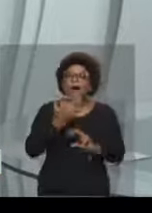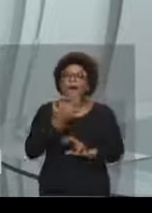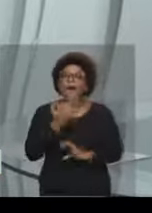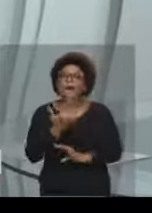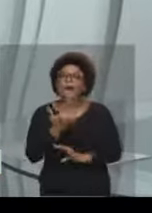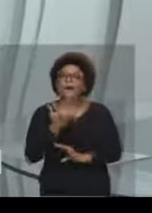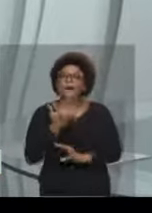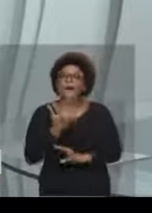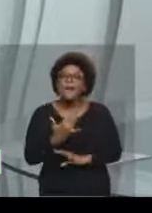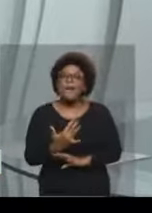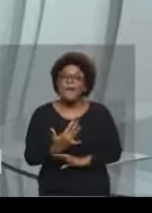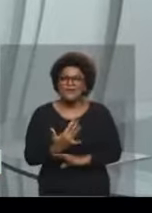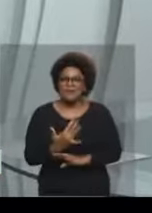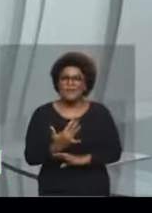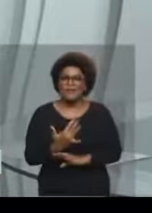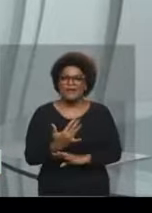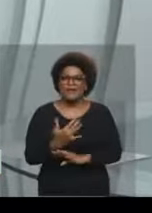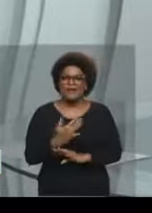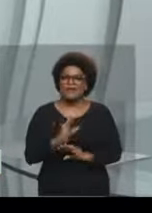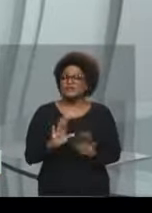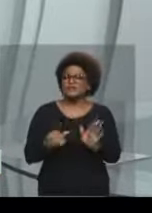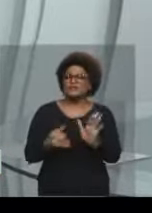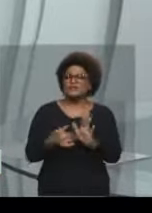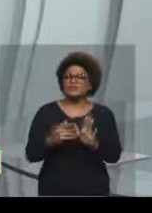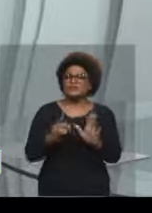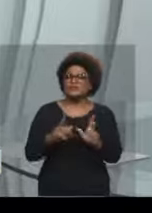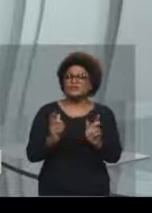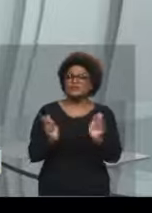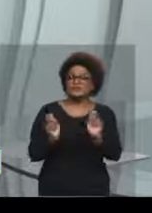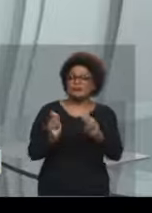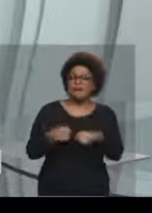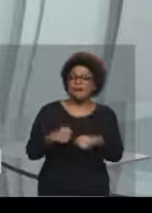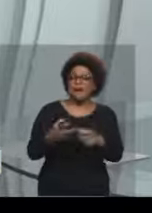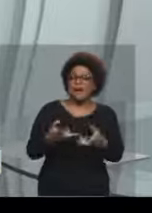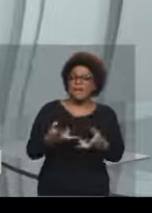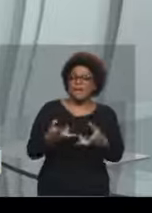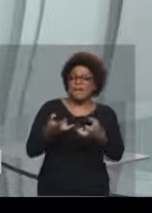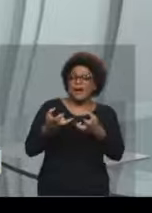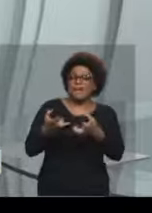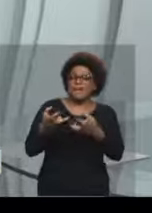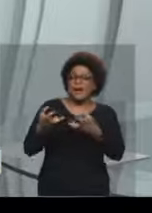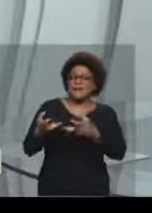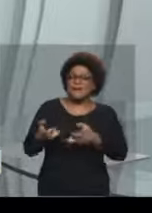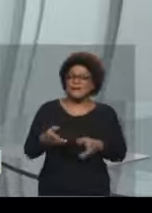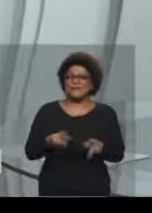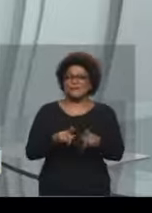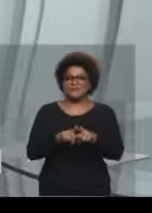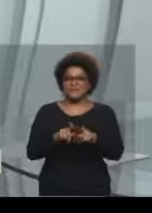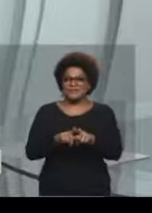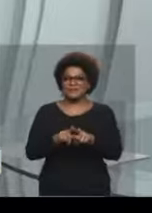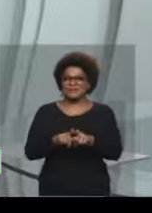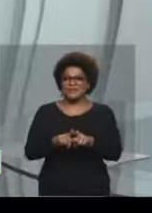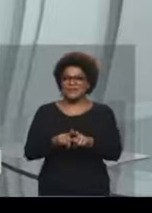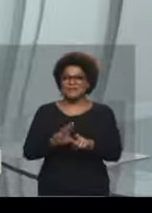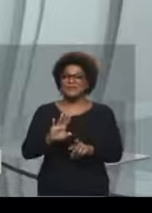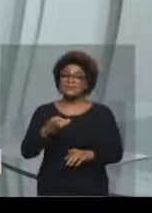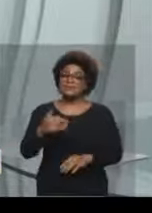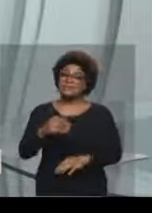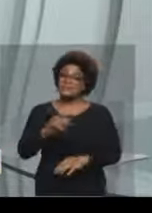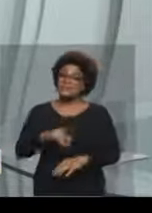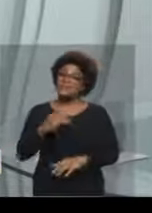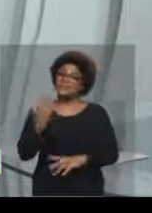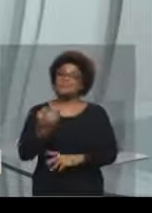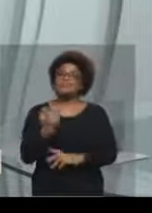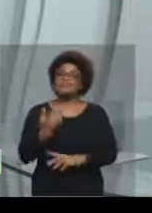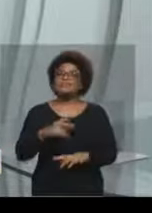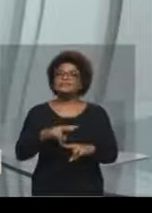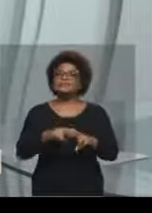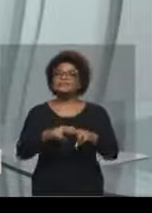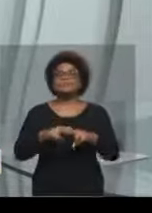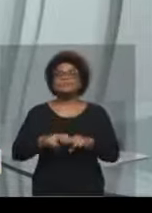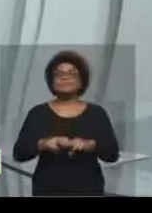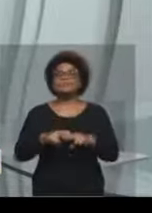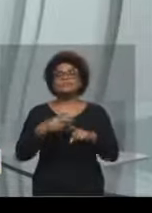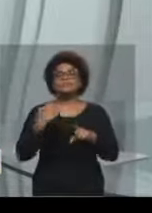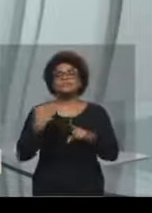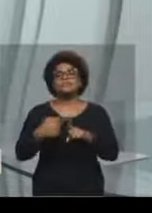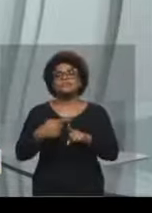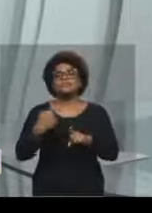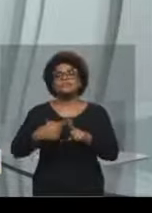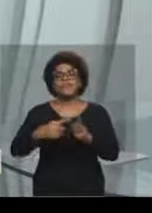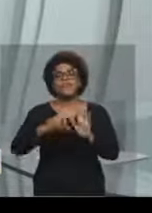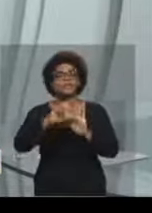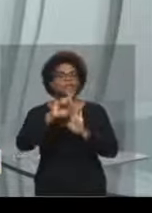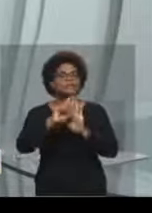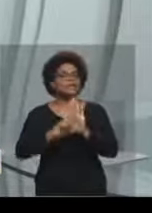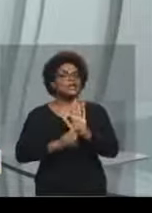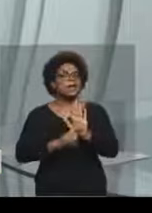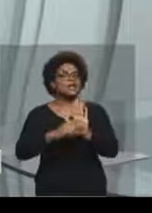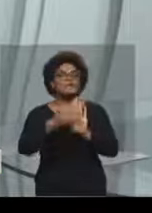né? Então, nós interpretamos imagens também. Então, é importante por isso, porque o texto não está